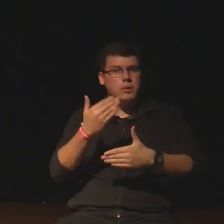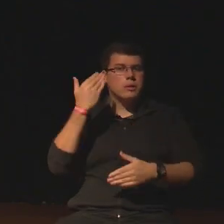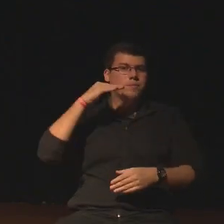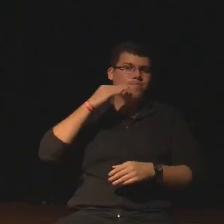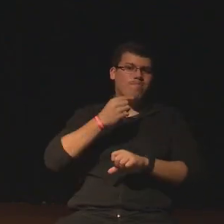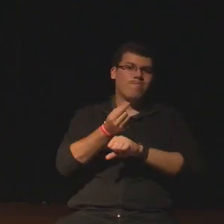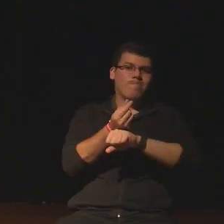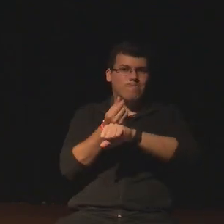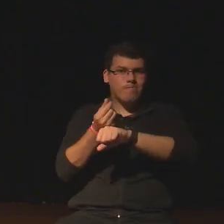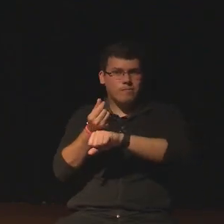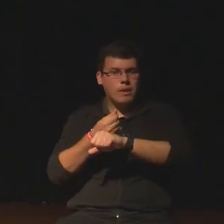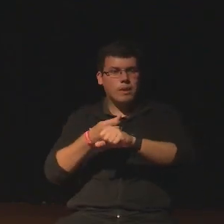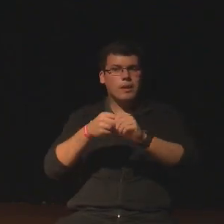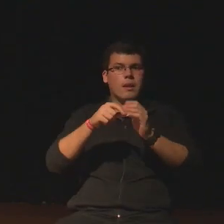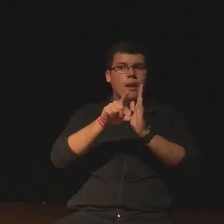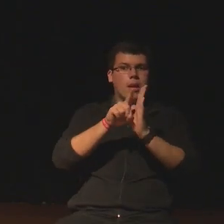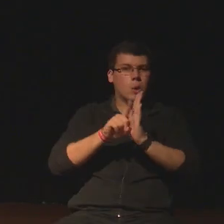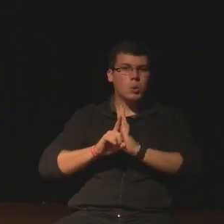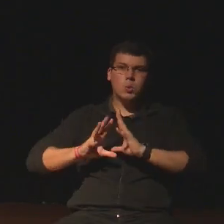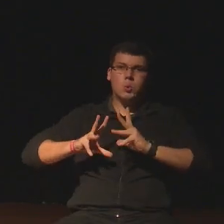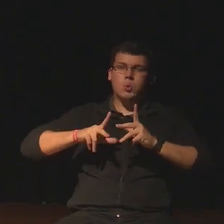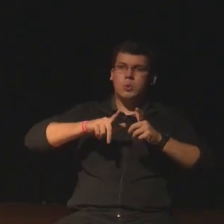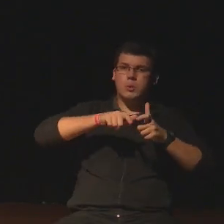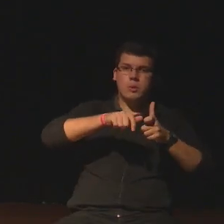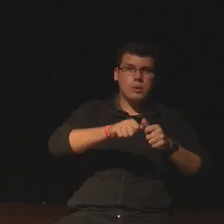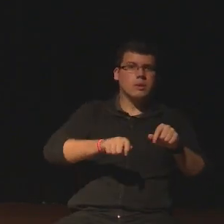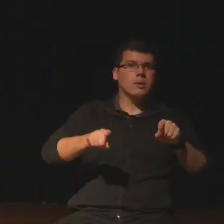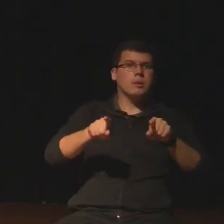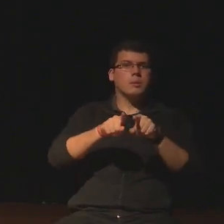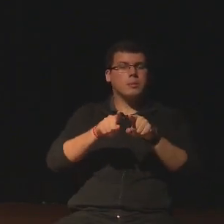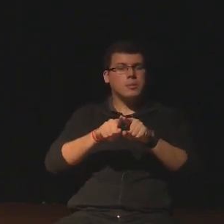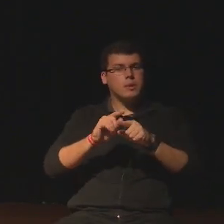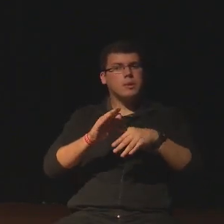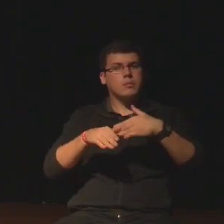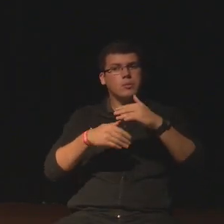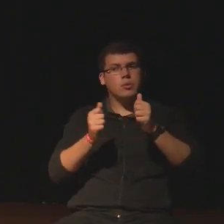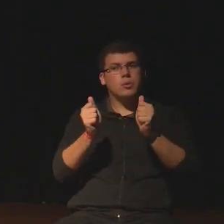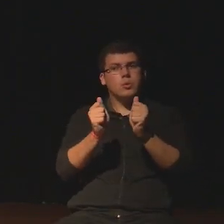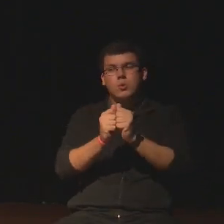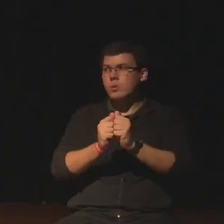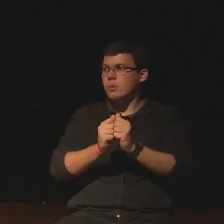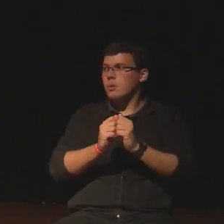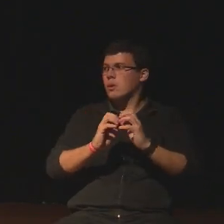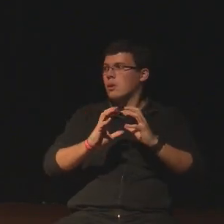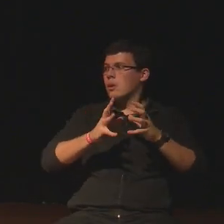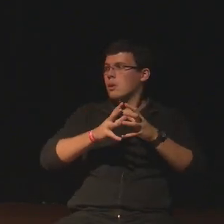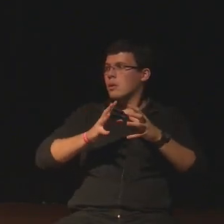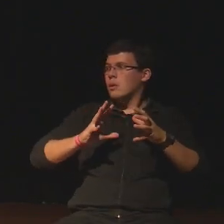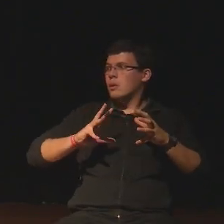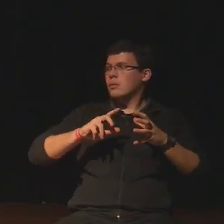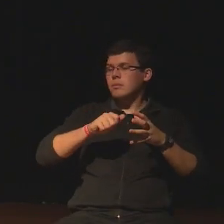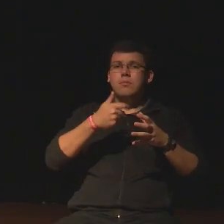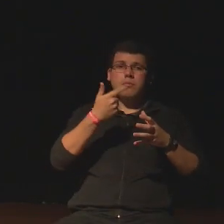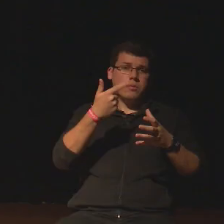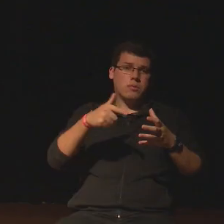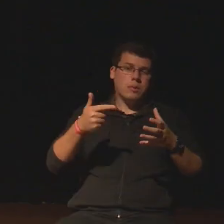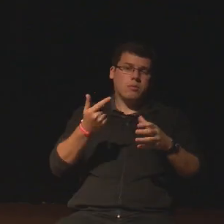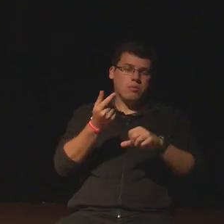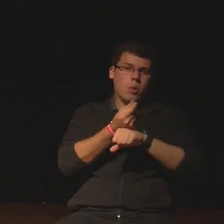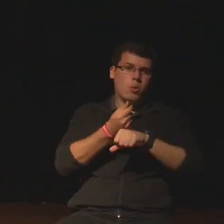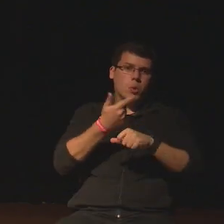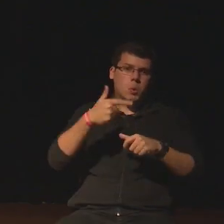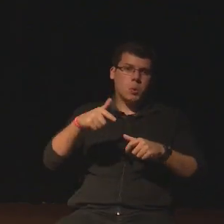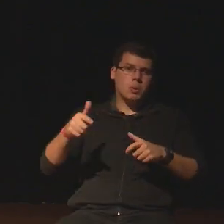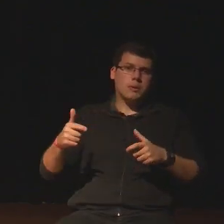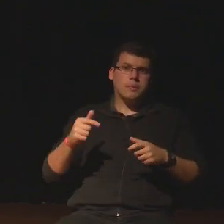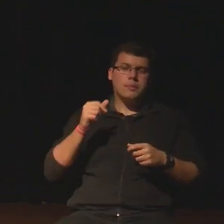licenças todas, e ele vem acompanhado por todos os órgãos, normalmente, onde ele tem que... Isso, essa questão é para